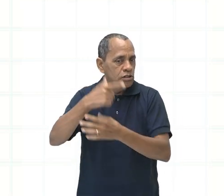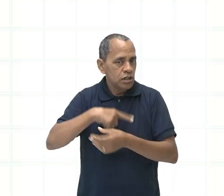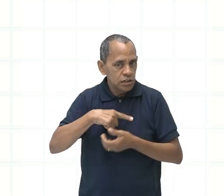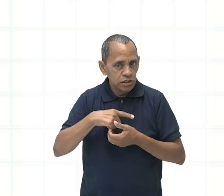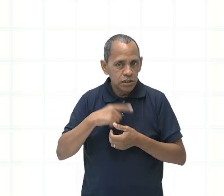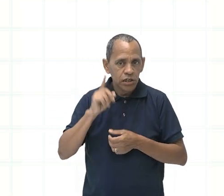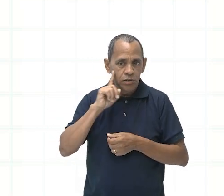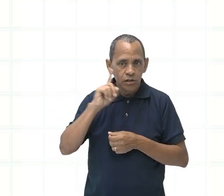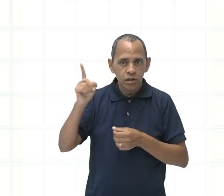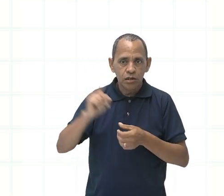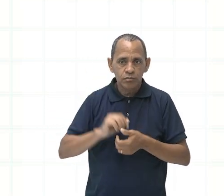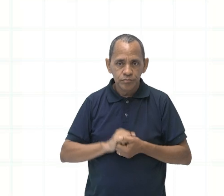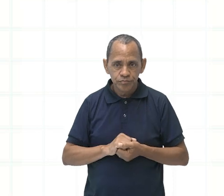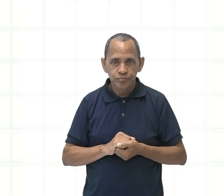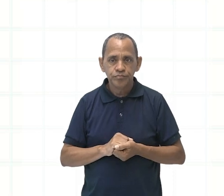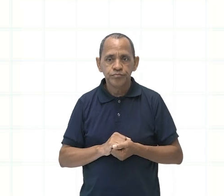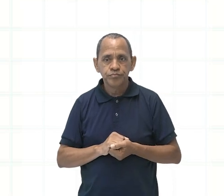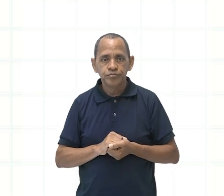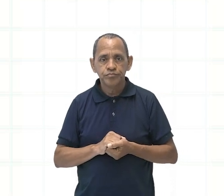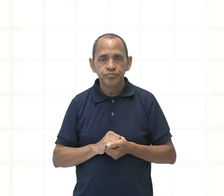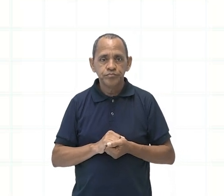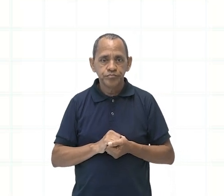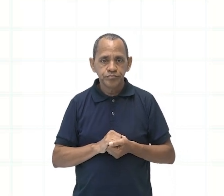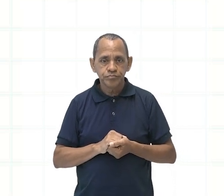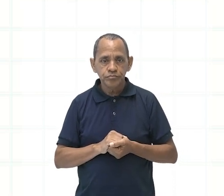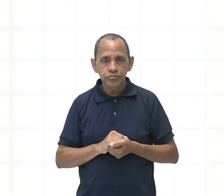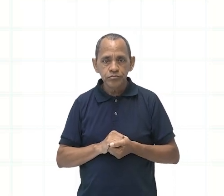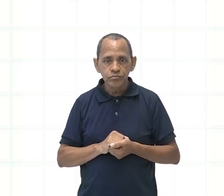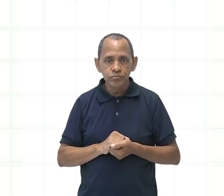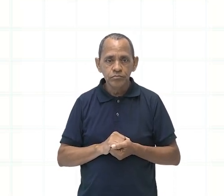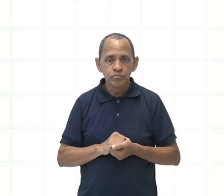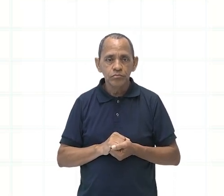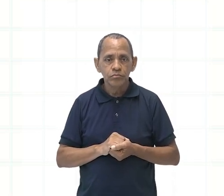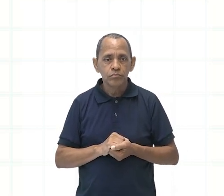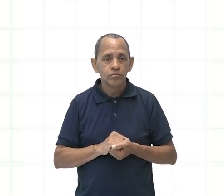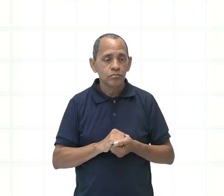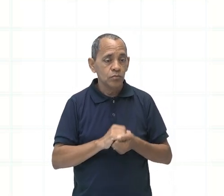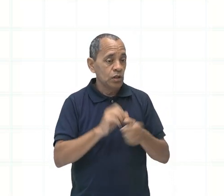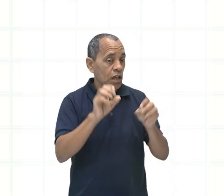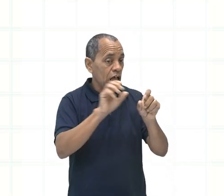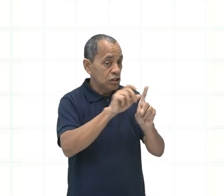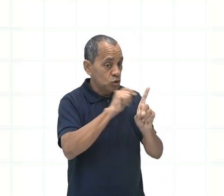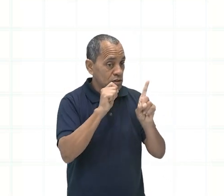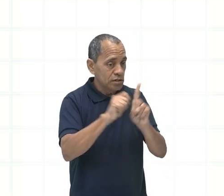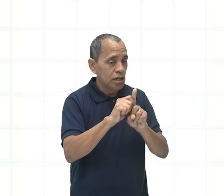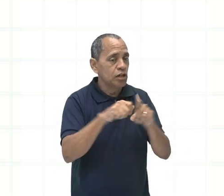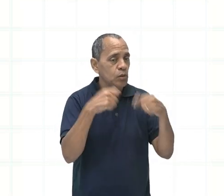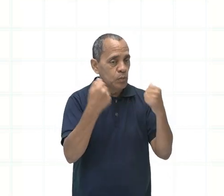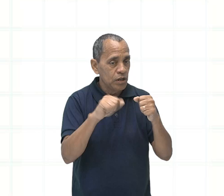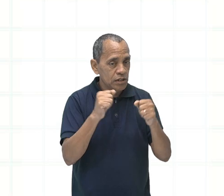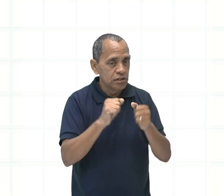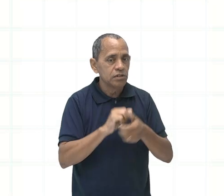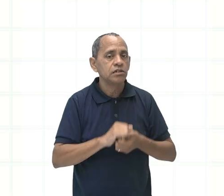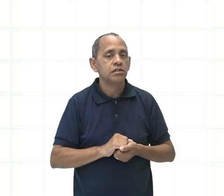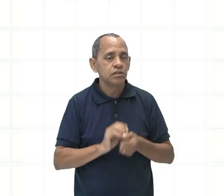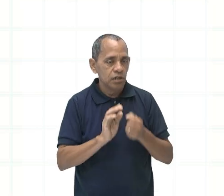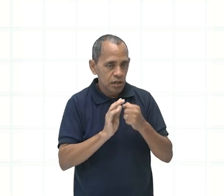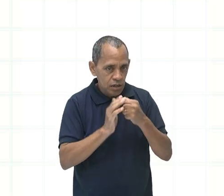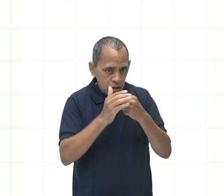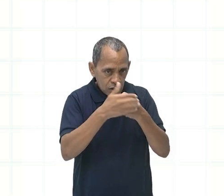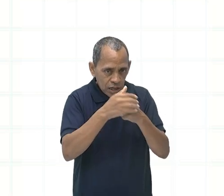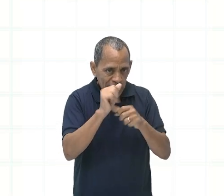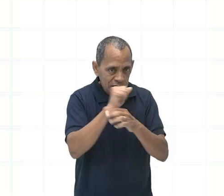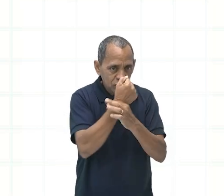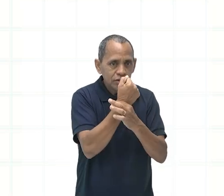e adolescentes. A minha oração principal, que é aquela em que não há conectivo, é: a sociedade deve